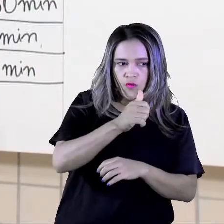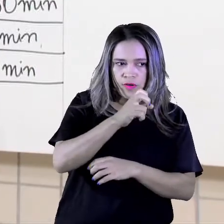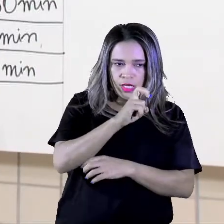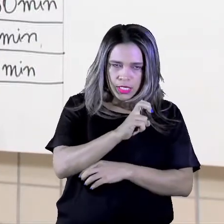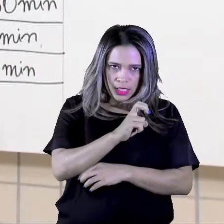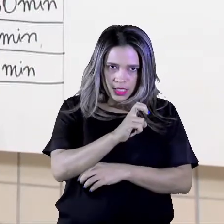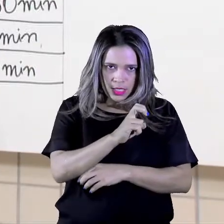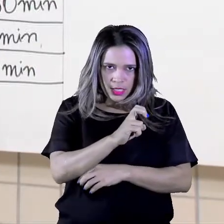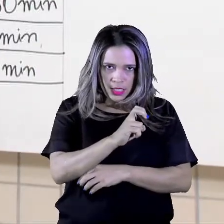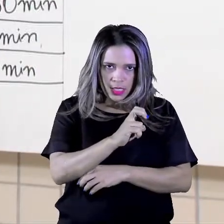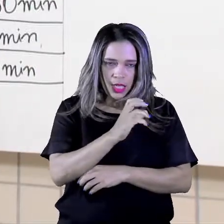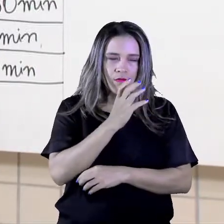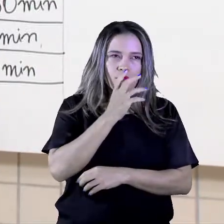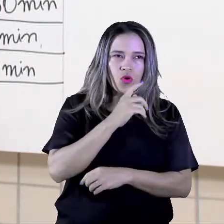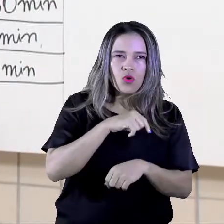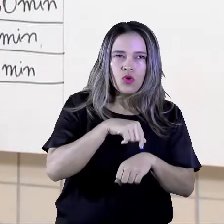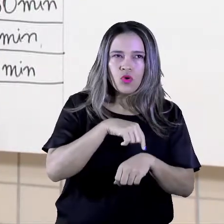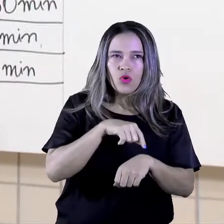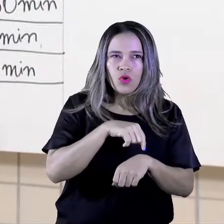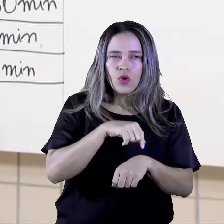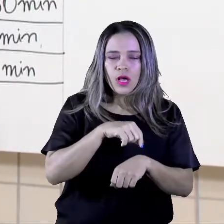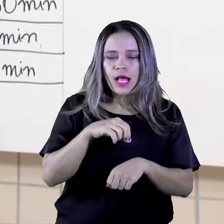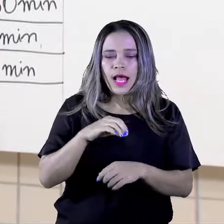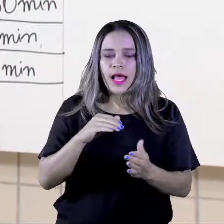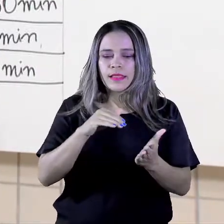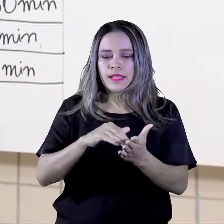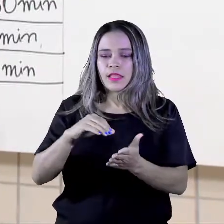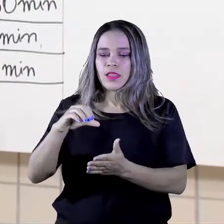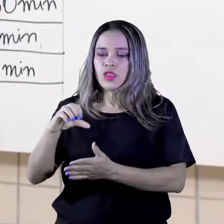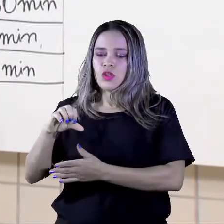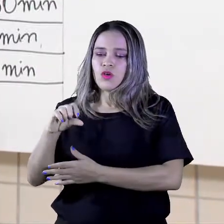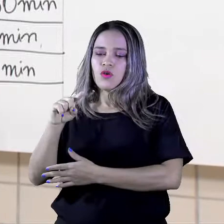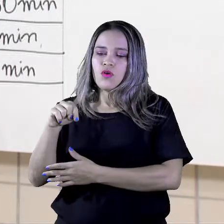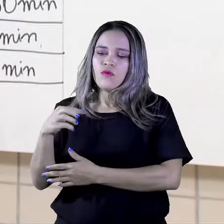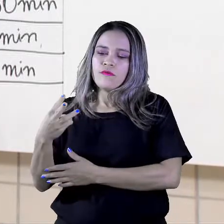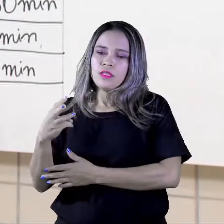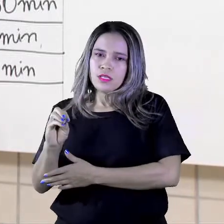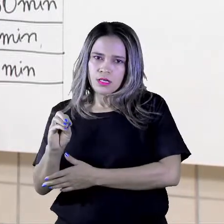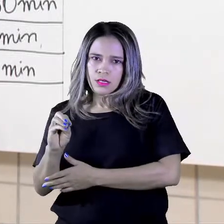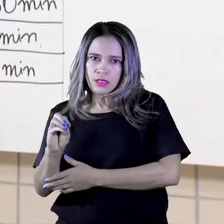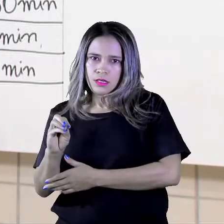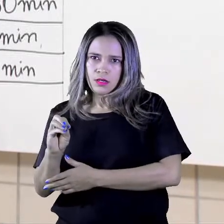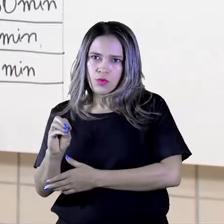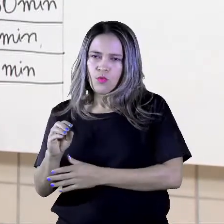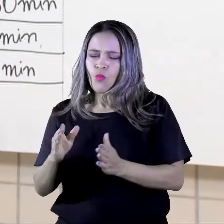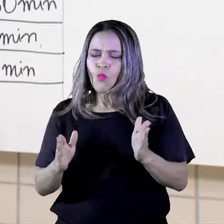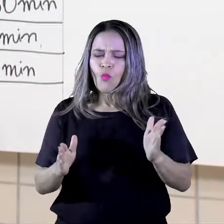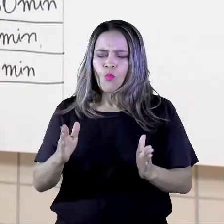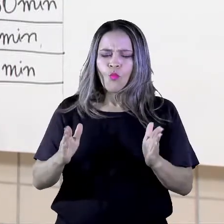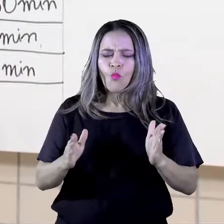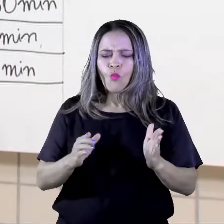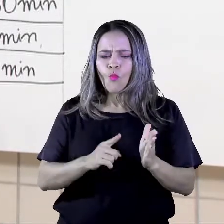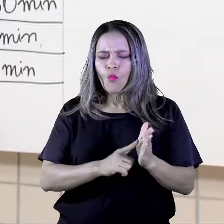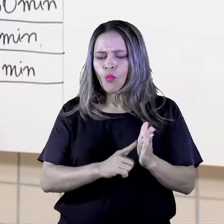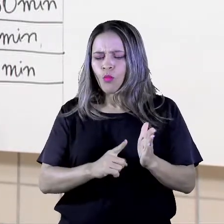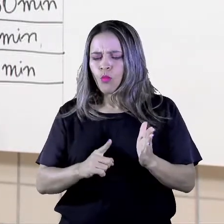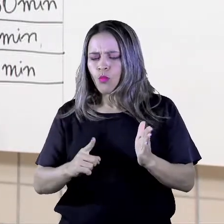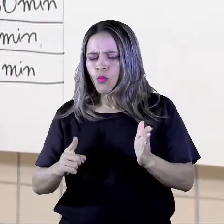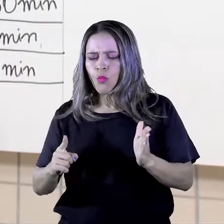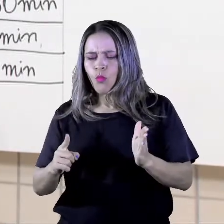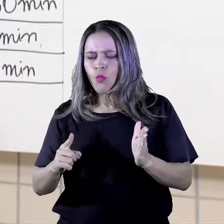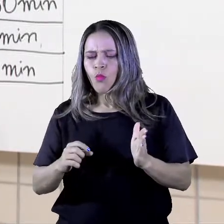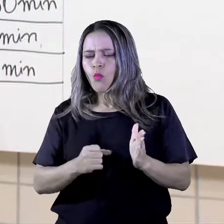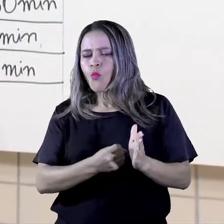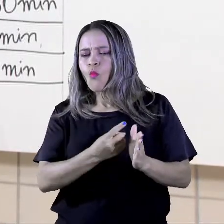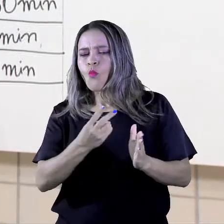gente demorou de 9h15 até 9h30. Quantos minutos sucederam nessa atividade, né?